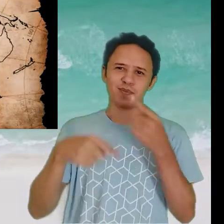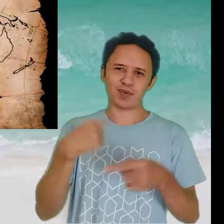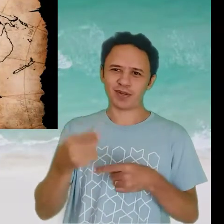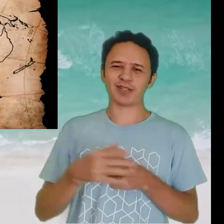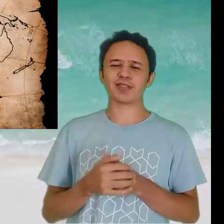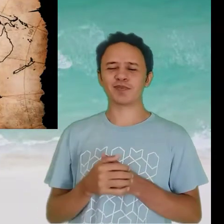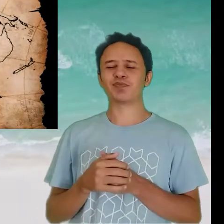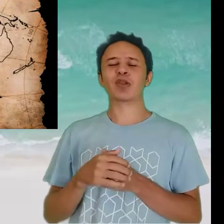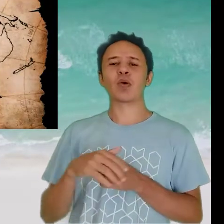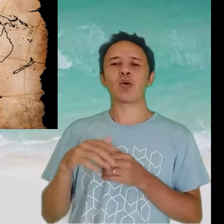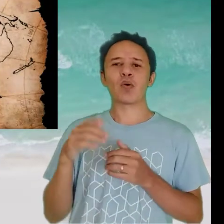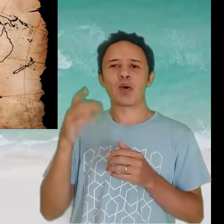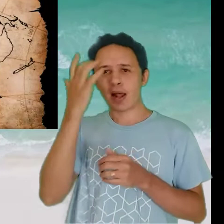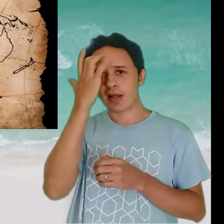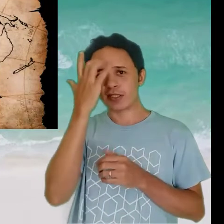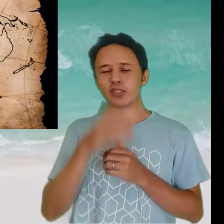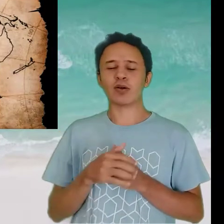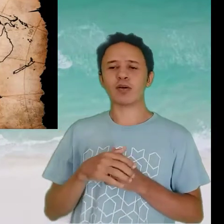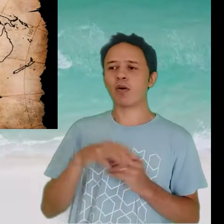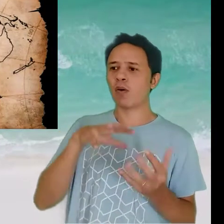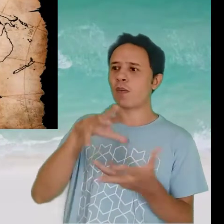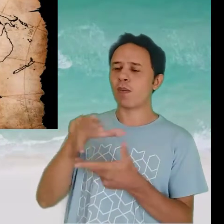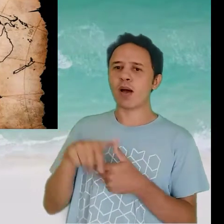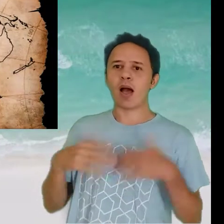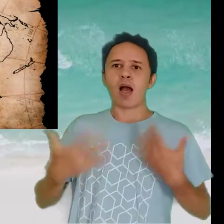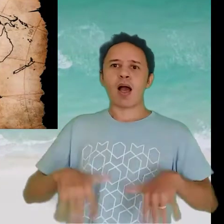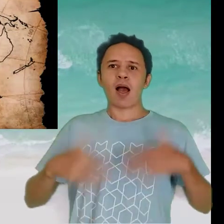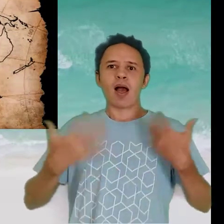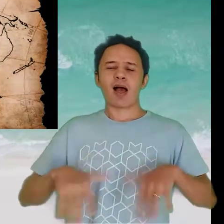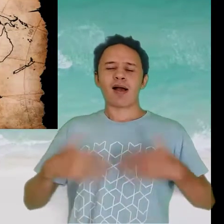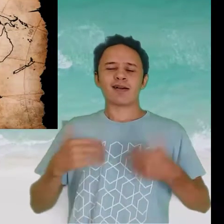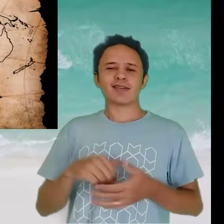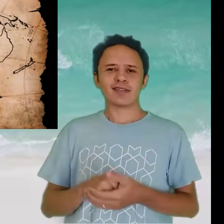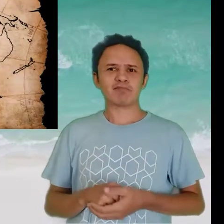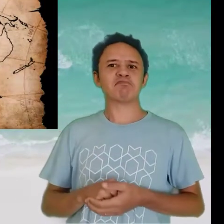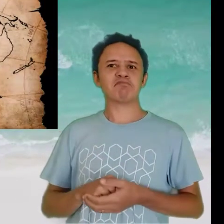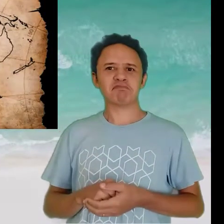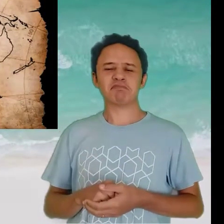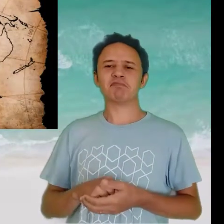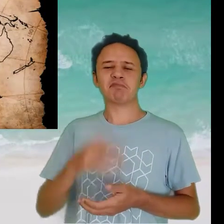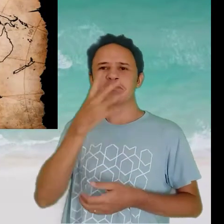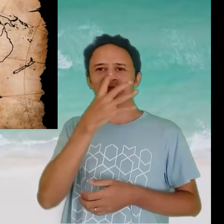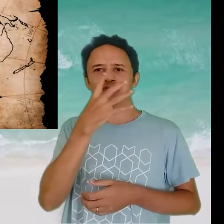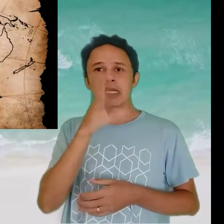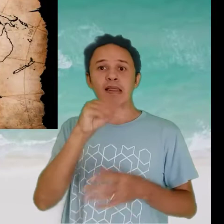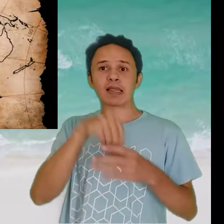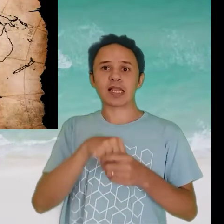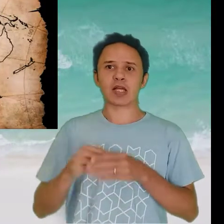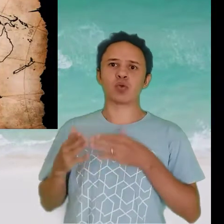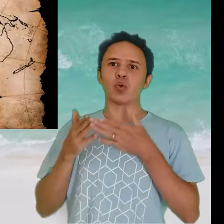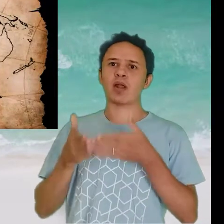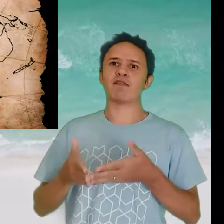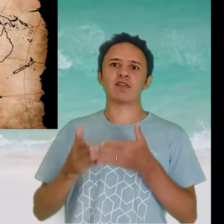para as Índias. O mundo não conseguia acreditar no que ouvia. Mas inacreditável mesmo é o que